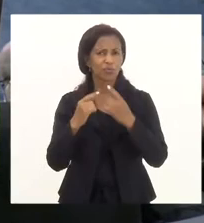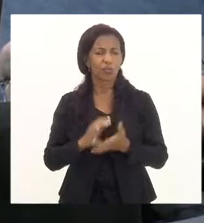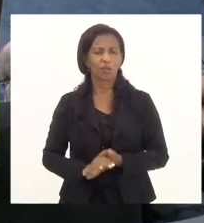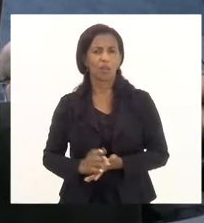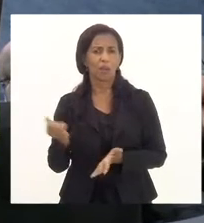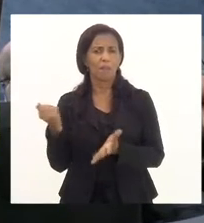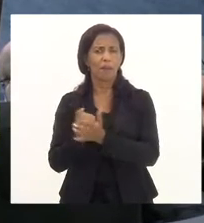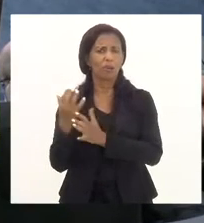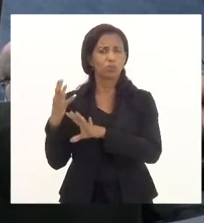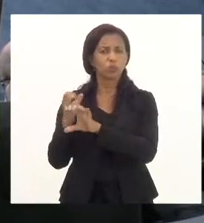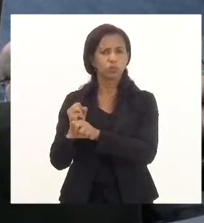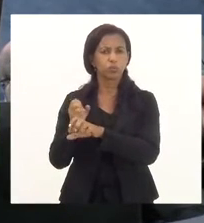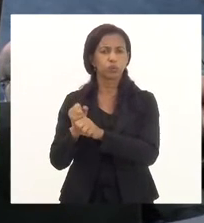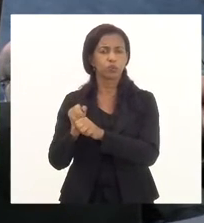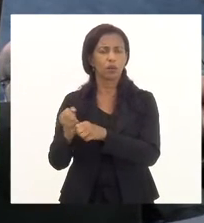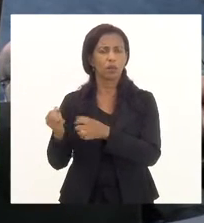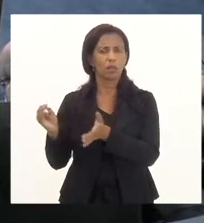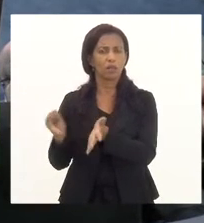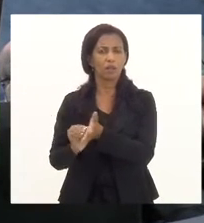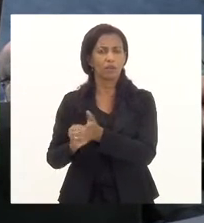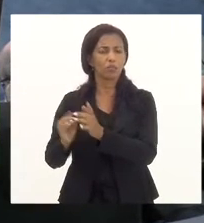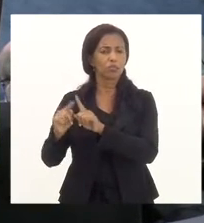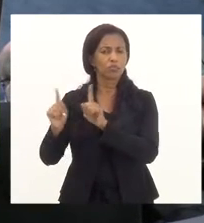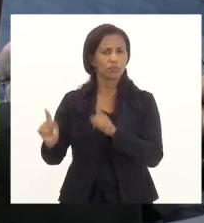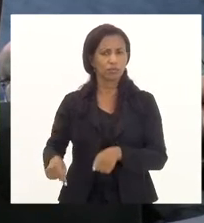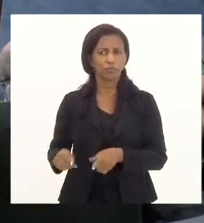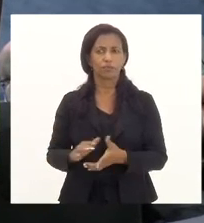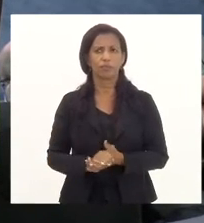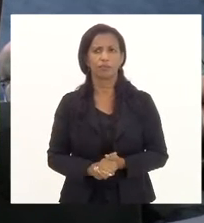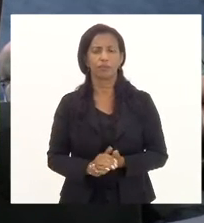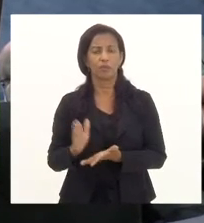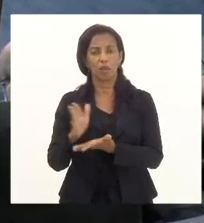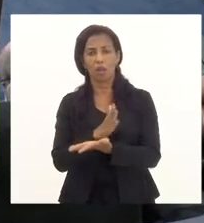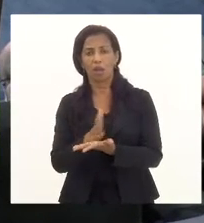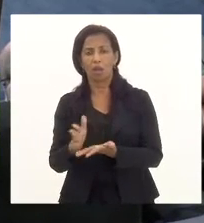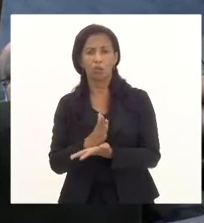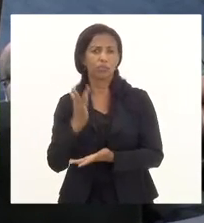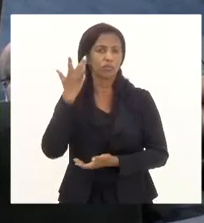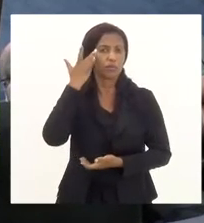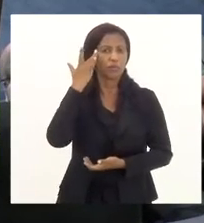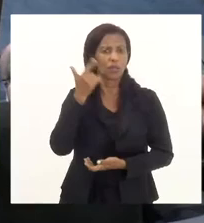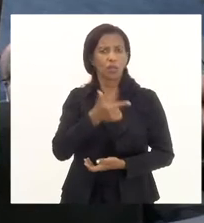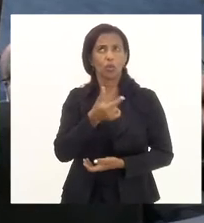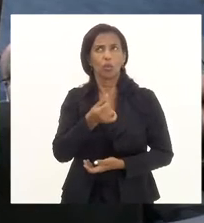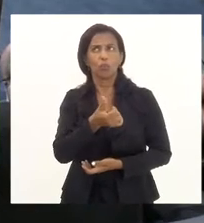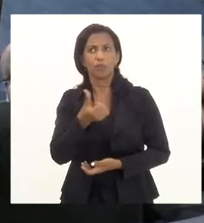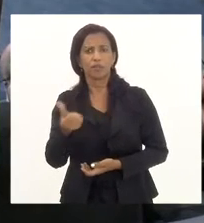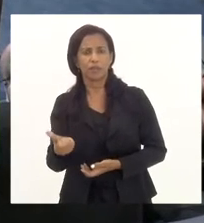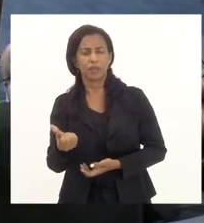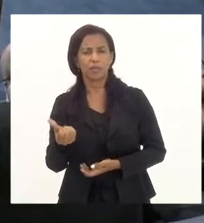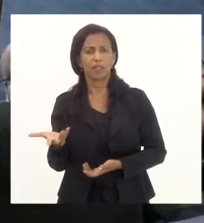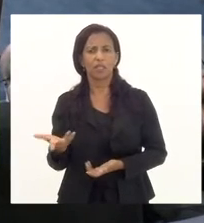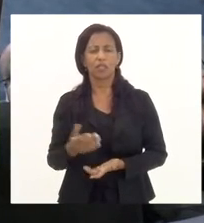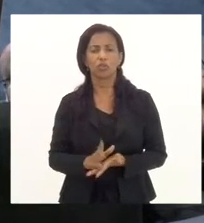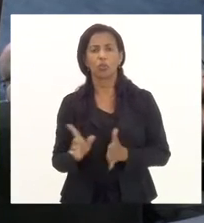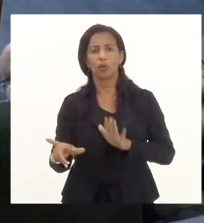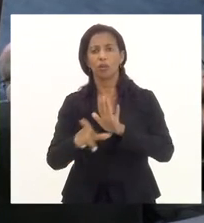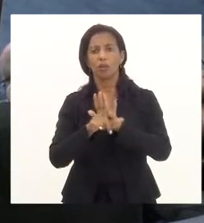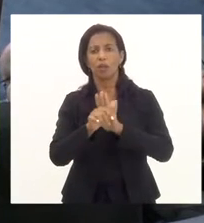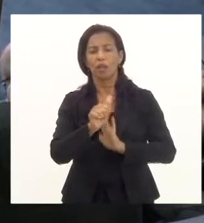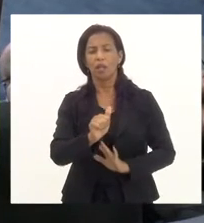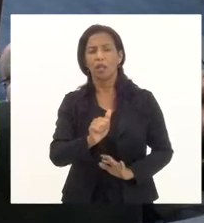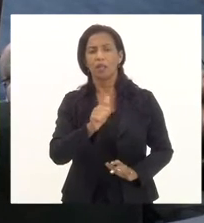ao Marco de contabilização da defasagem servidores né alguns acham que é 2016 quando da edição da